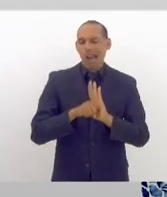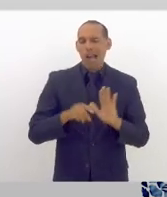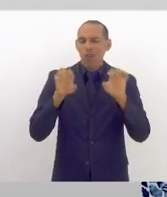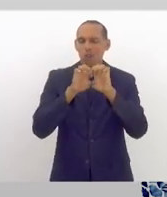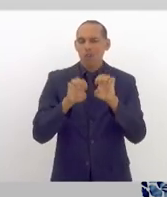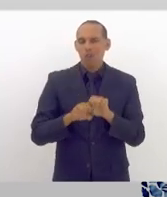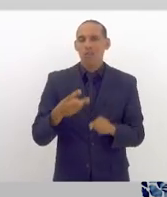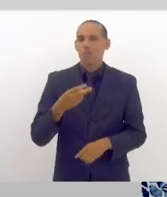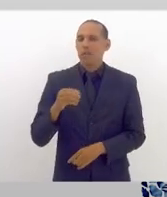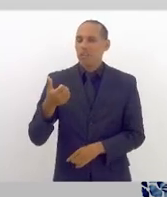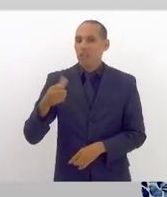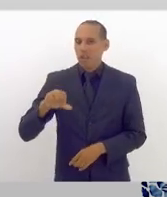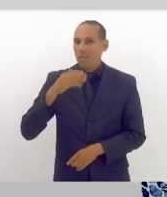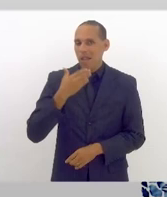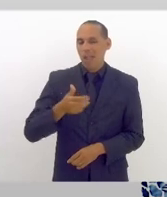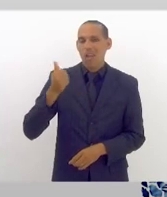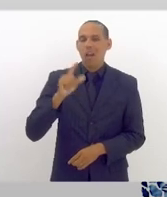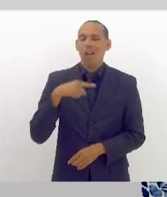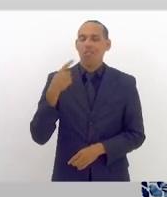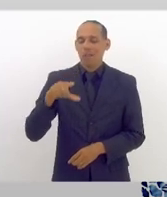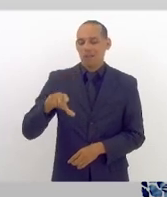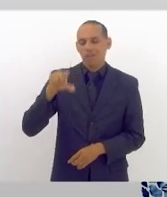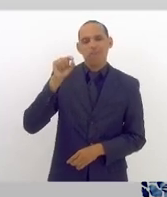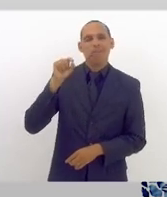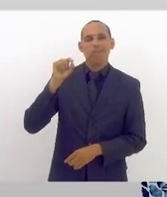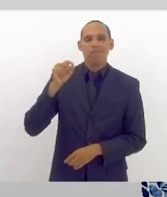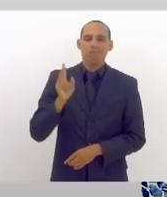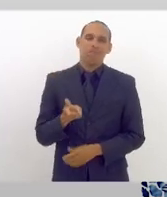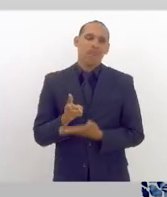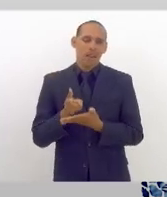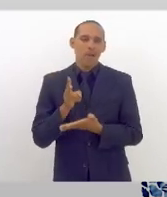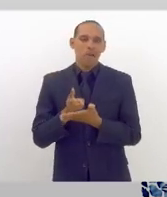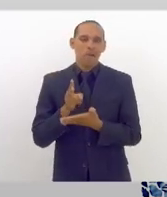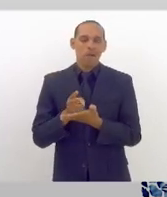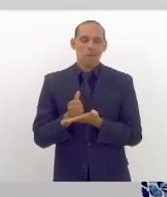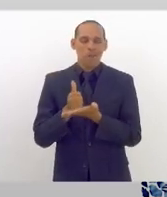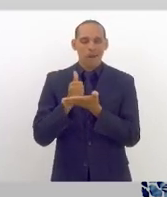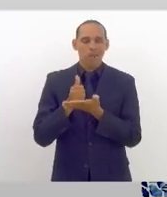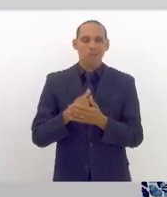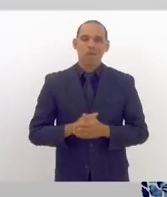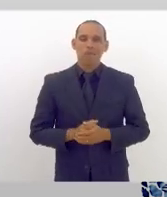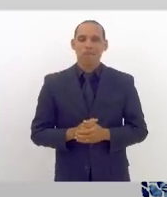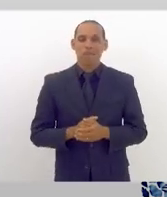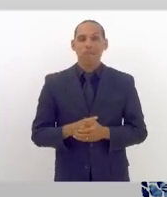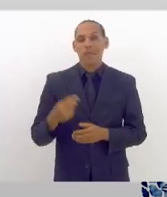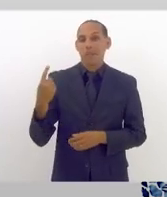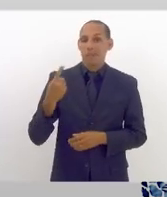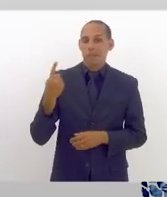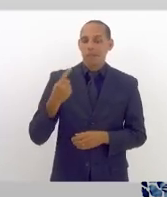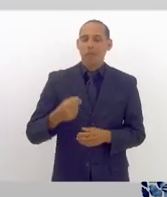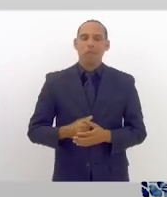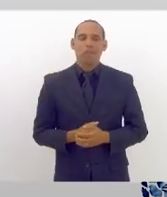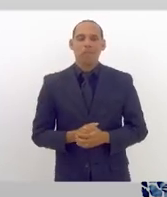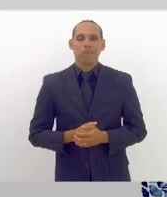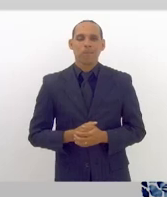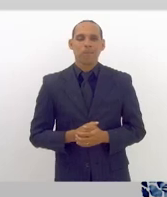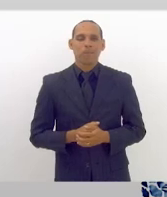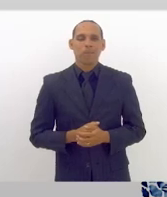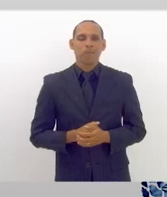é mais recomendável e foi por isso que a gente Manteve então nessa base bom e o primeiro lugar